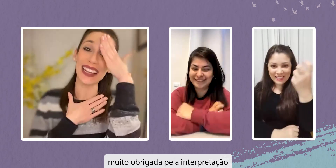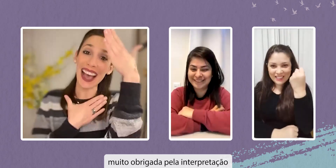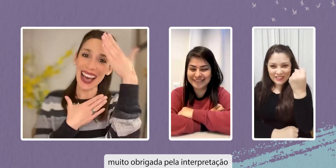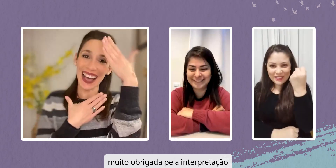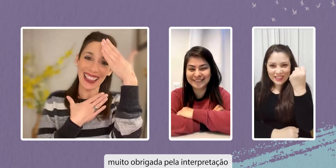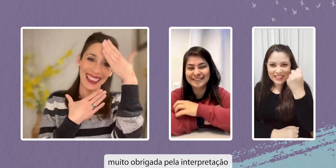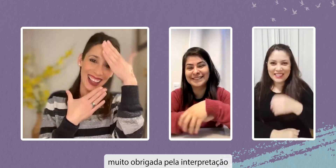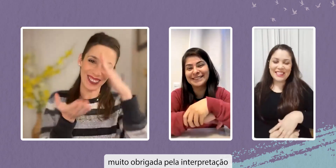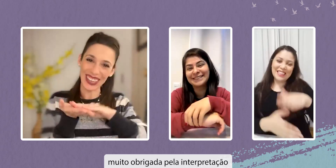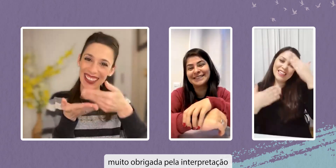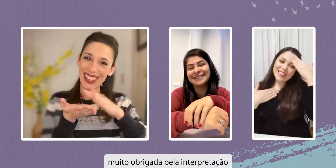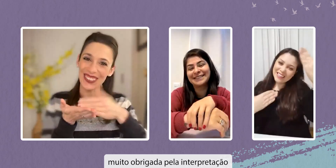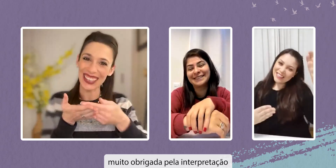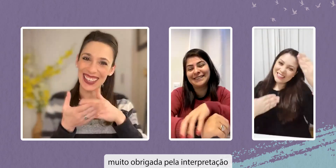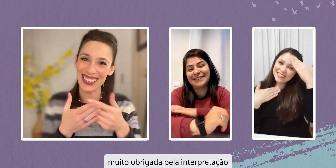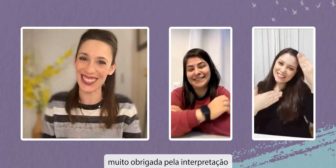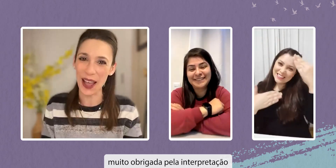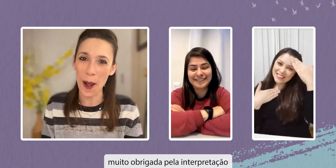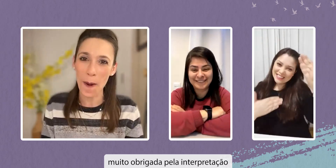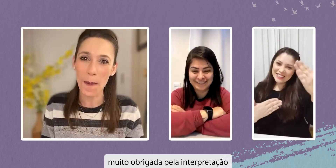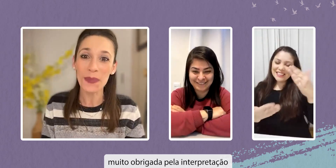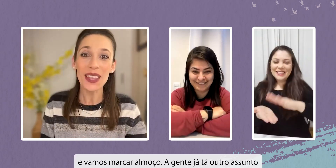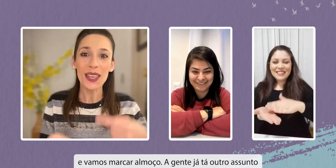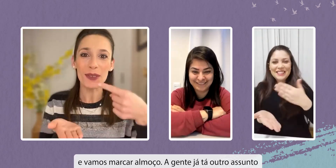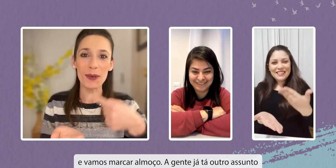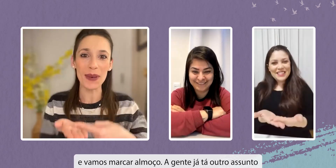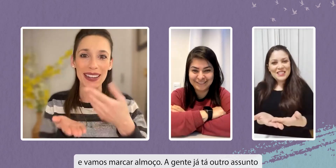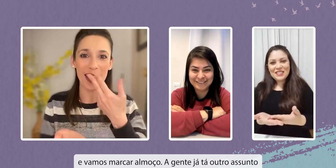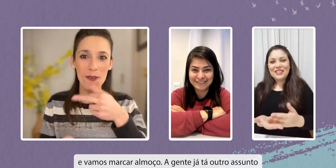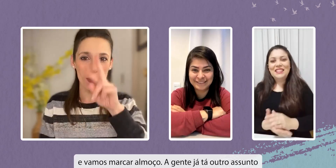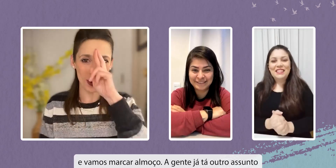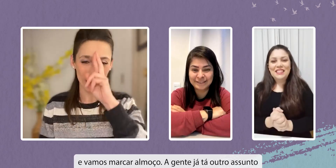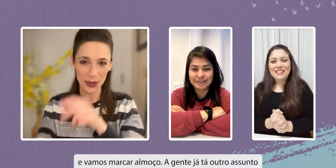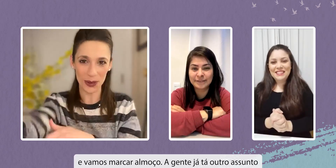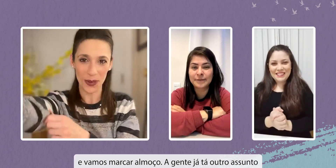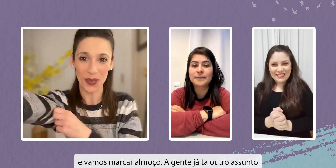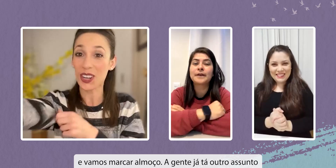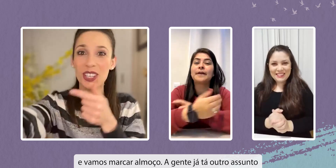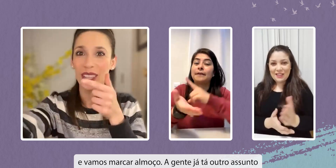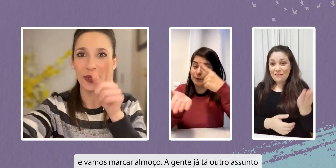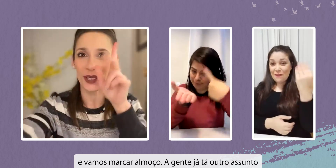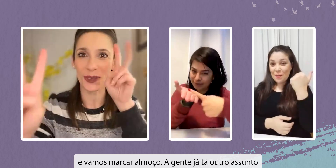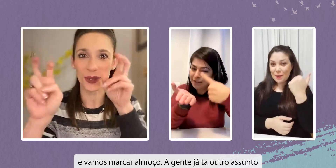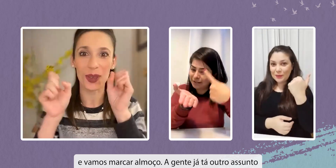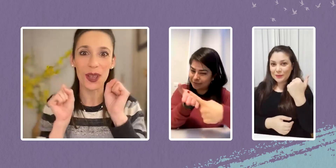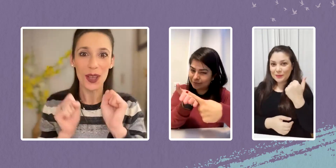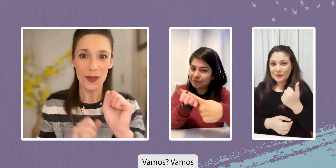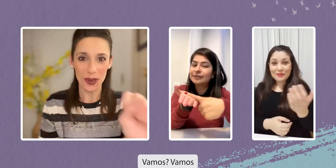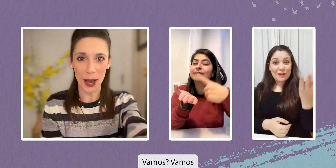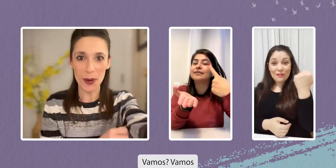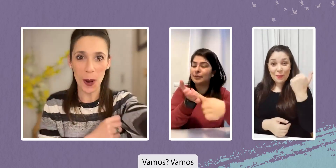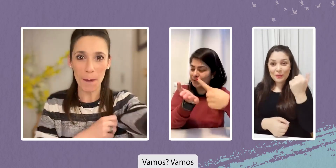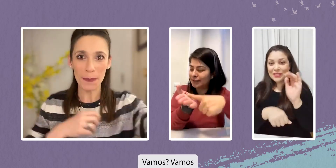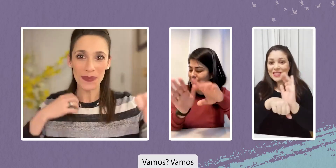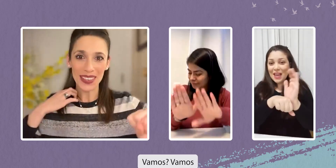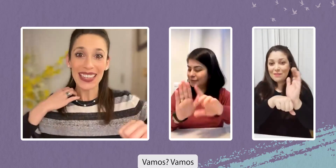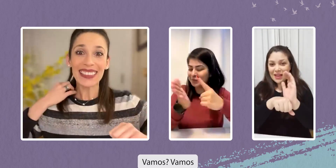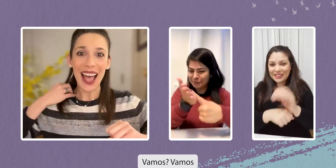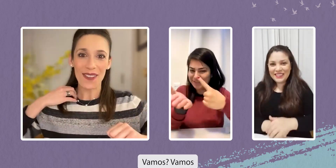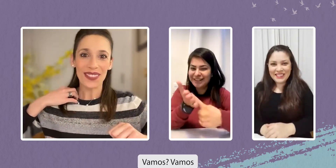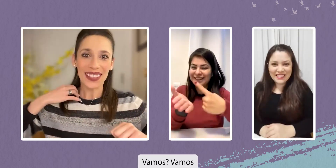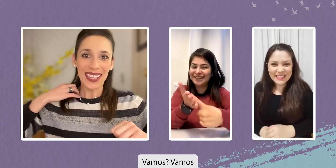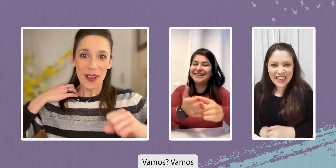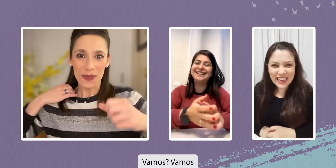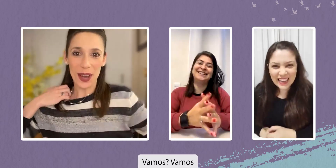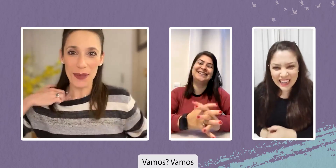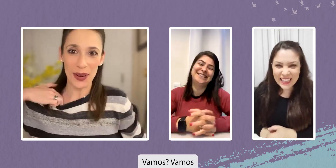Muito obrigada pela interpretação. E vamos marcar almoço? A gente já tá outro assunto. Vamos?